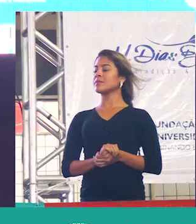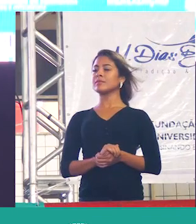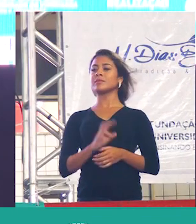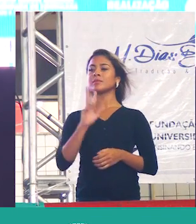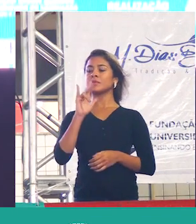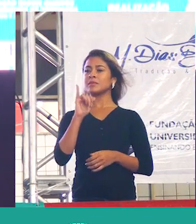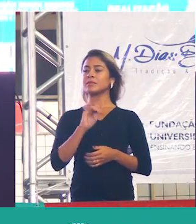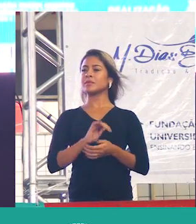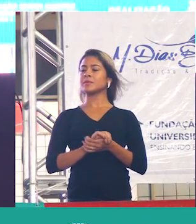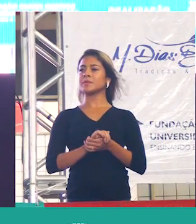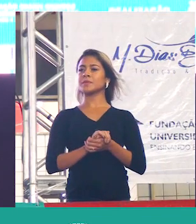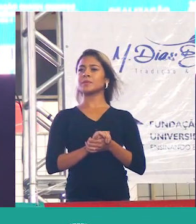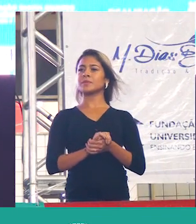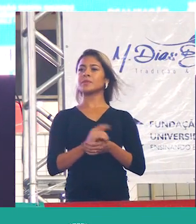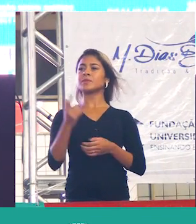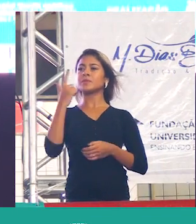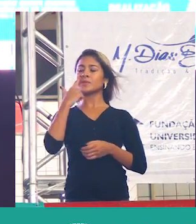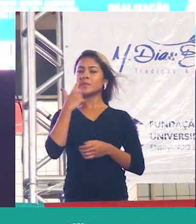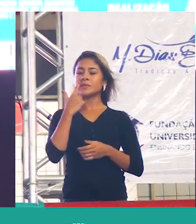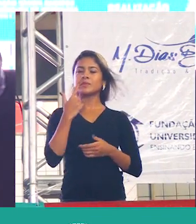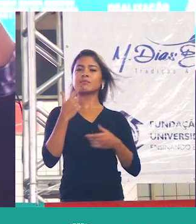ver, rever,